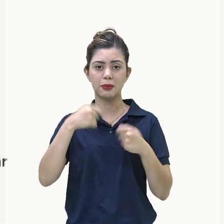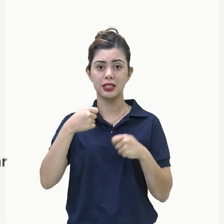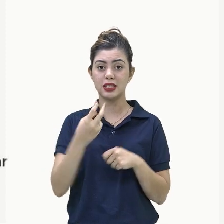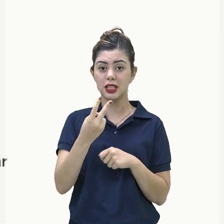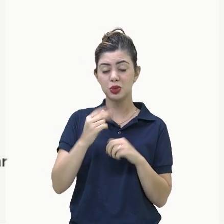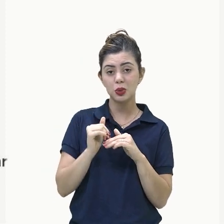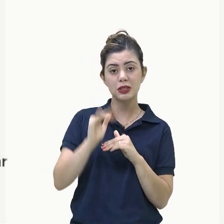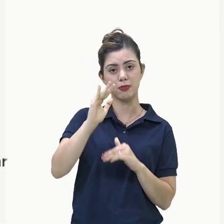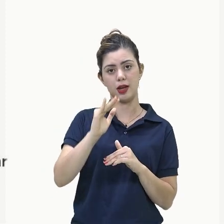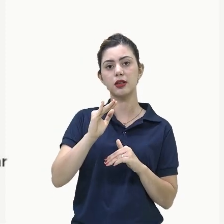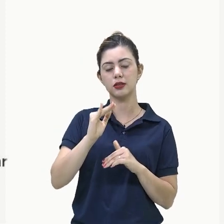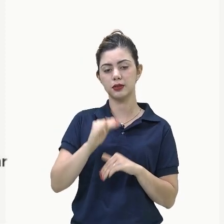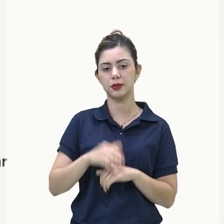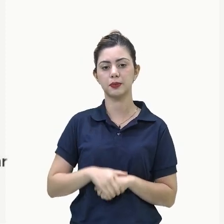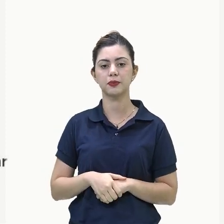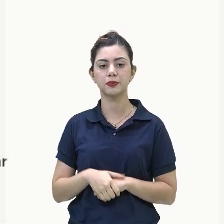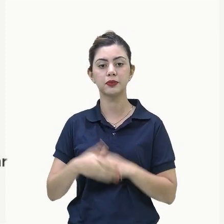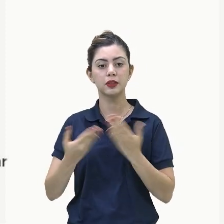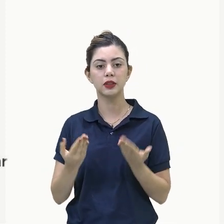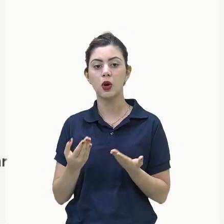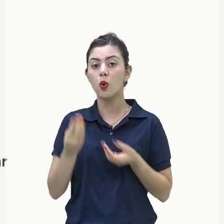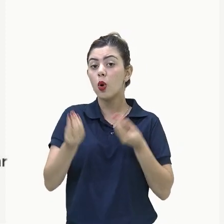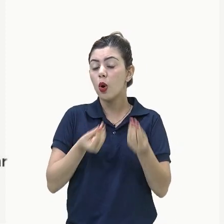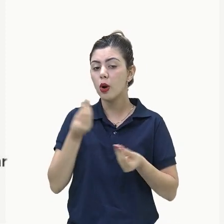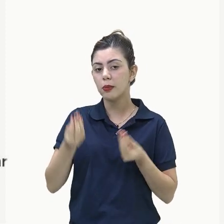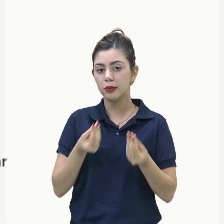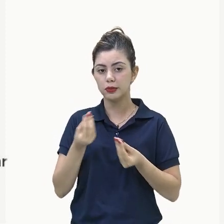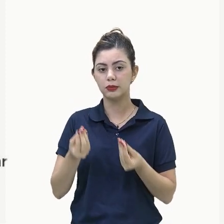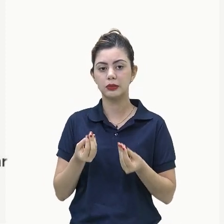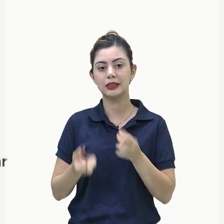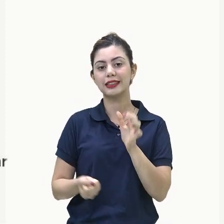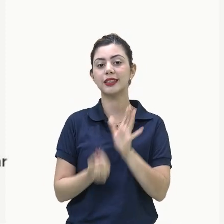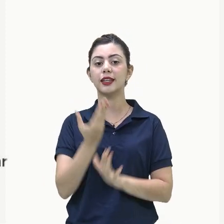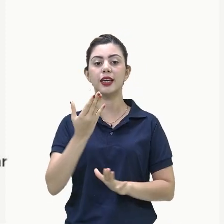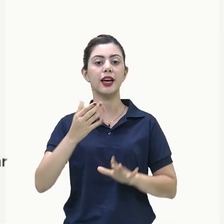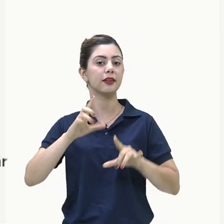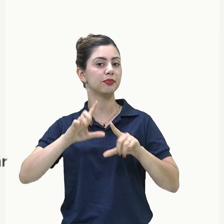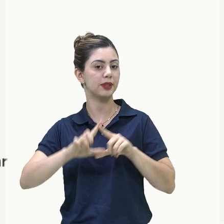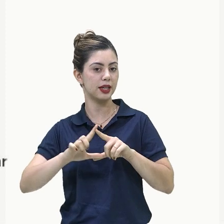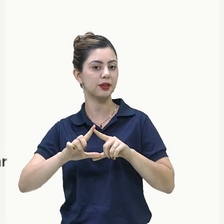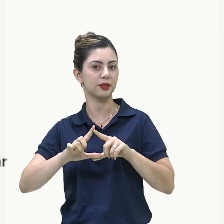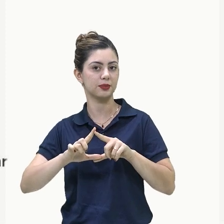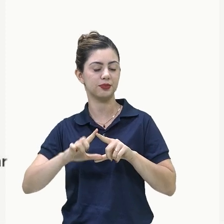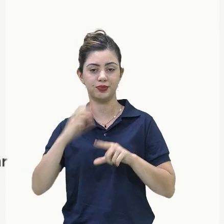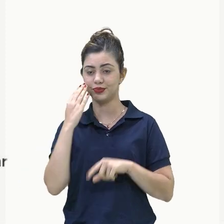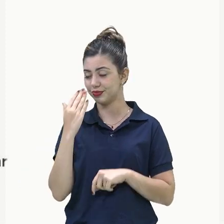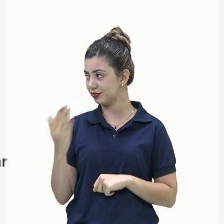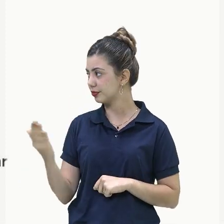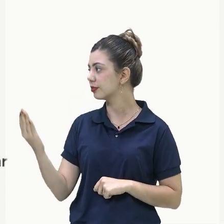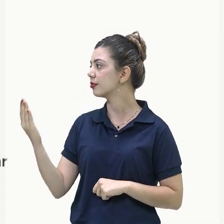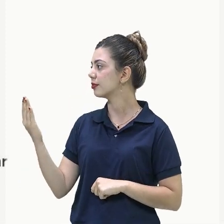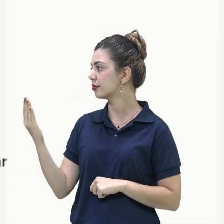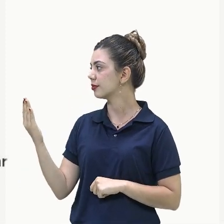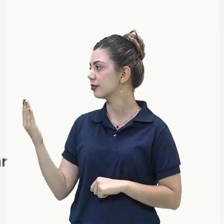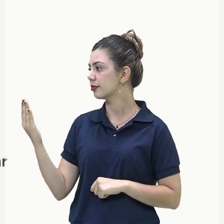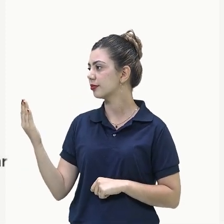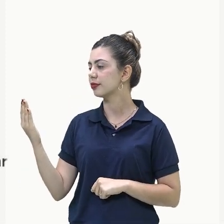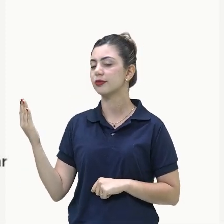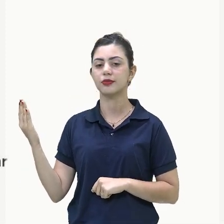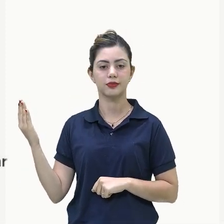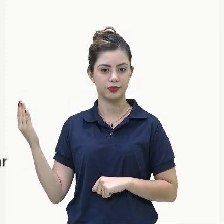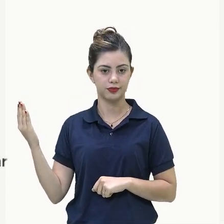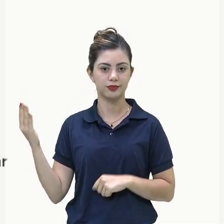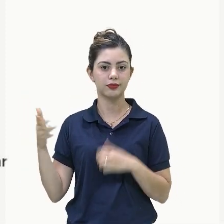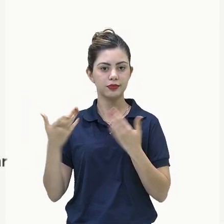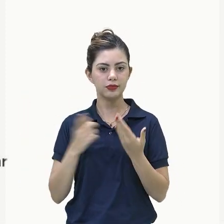E automaticamente, ao fazer isso, tá? Usar mais de uma reta, a gente obtém aqui uma